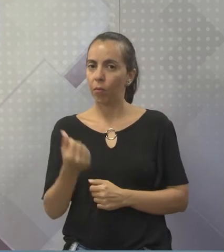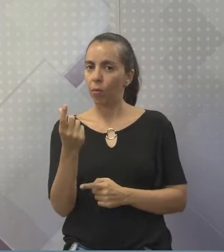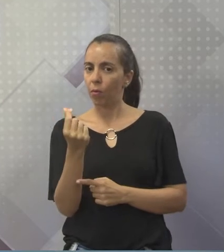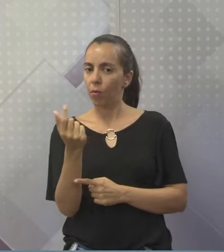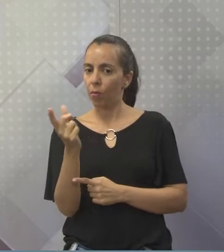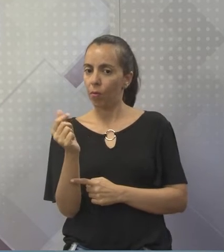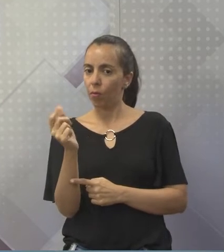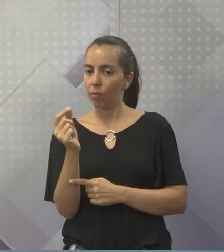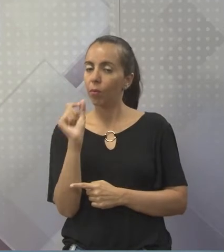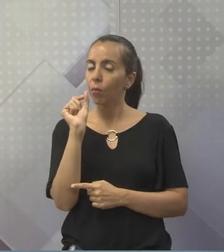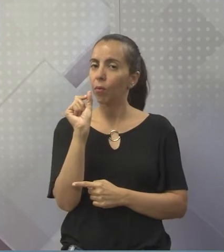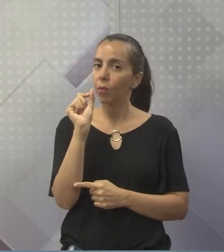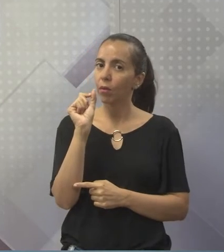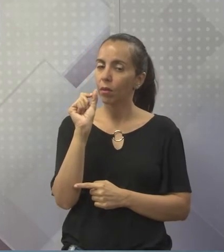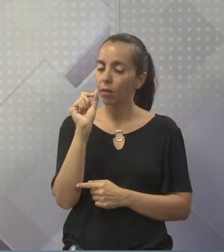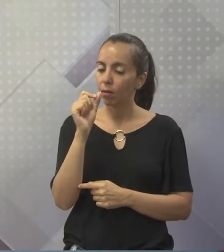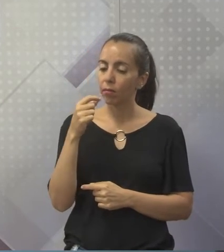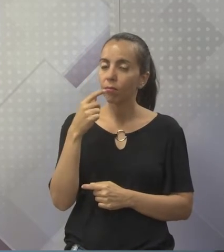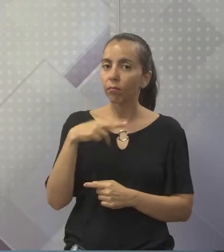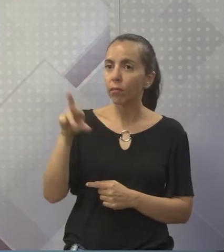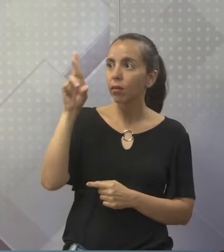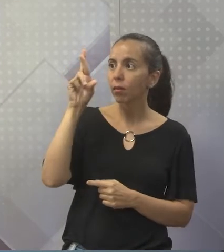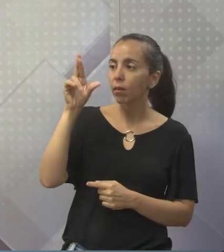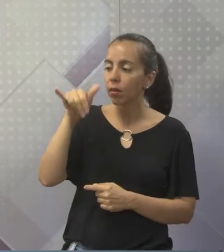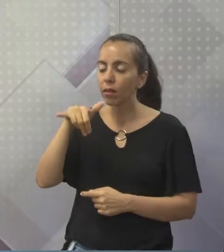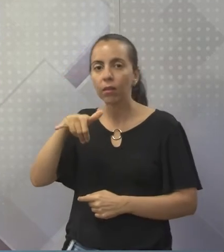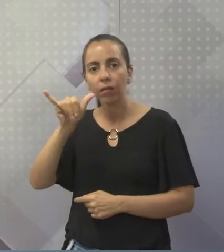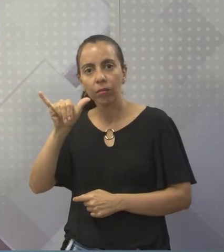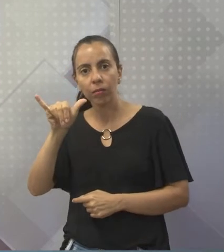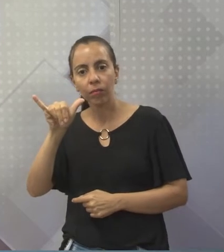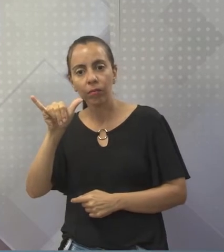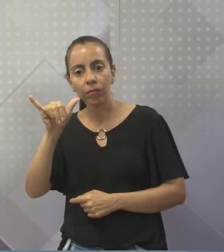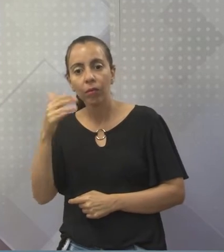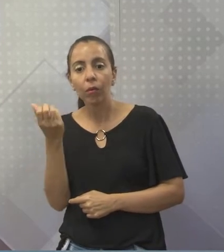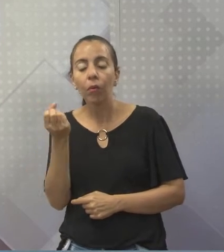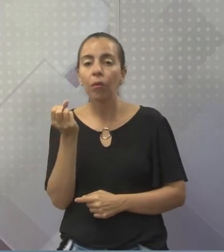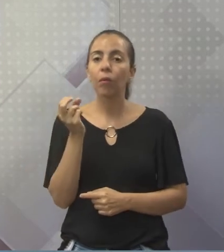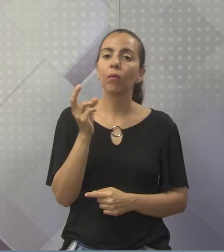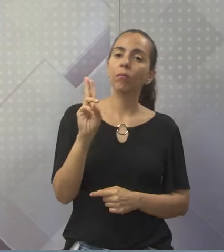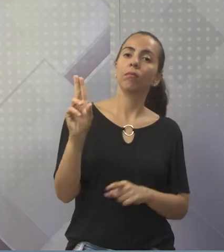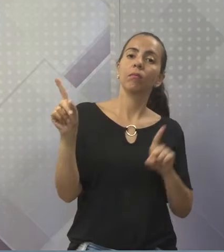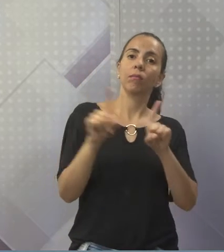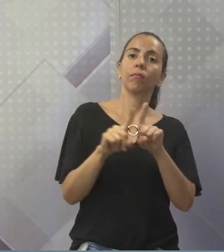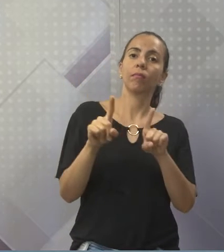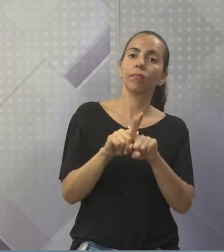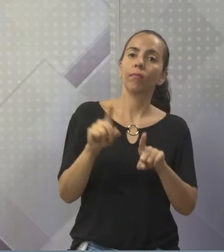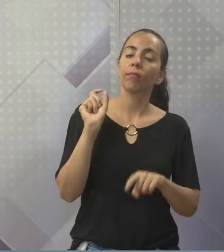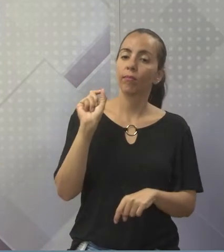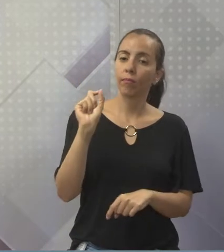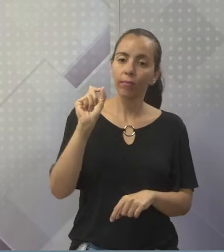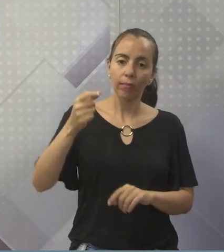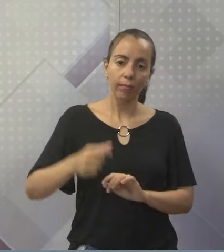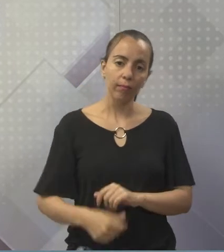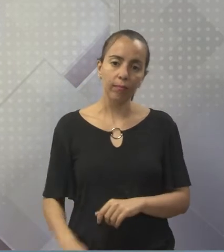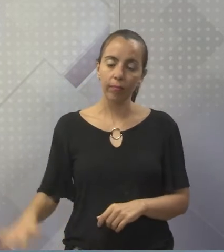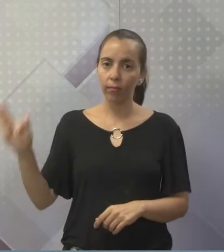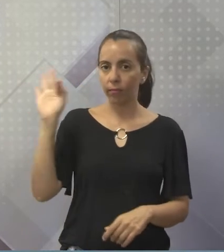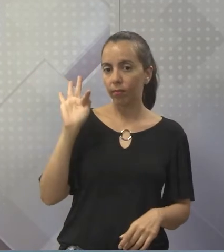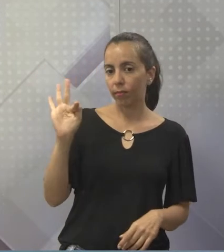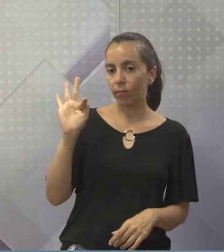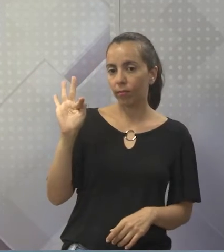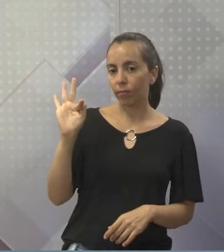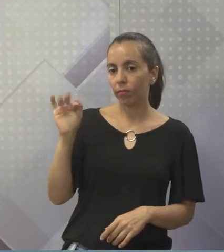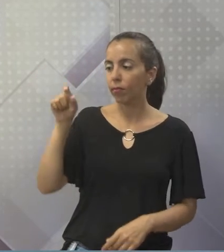eu vou chamar de y, ou em muitos casos, a gente vai encontrar f